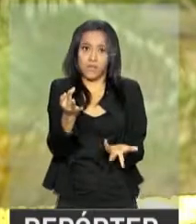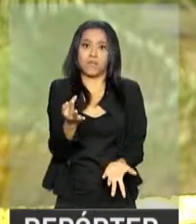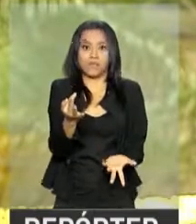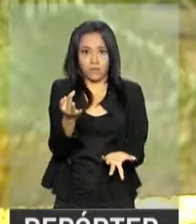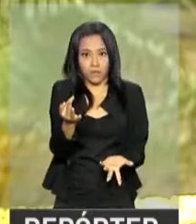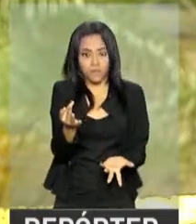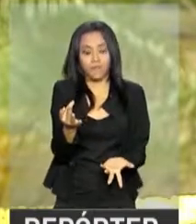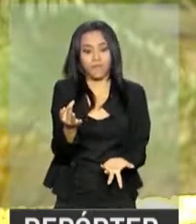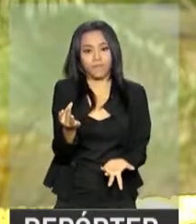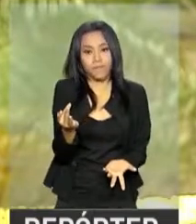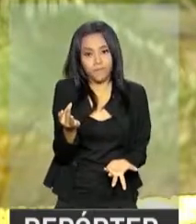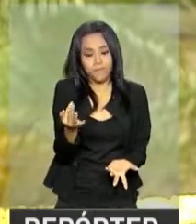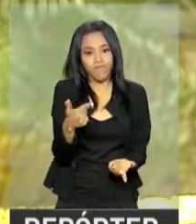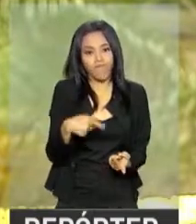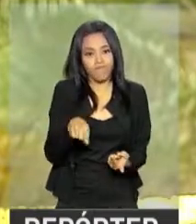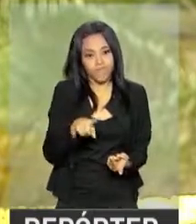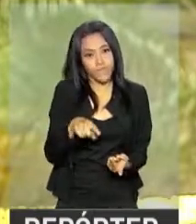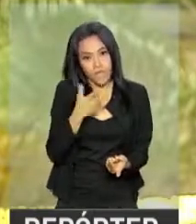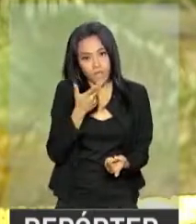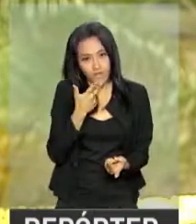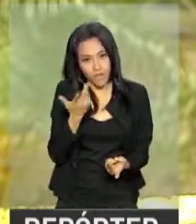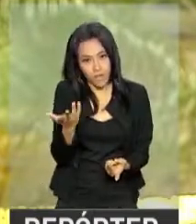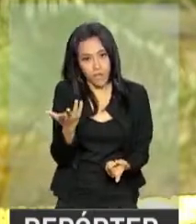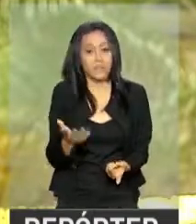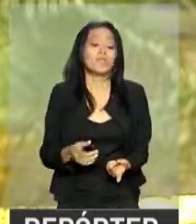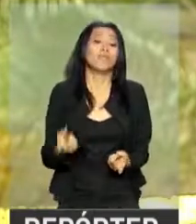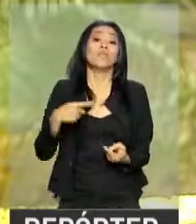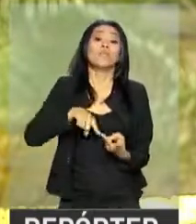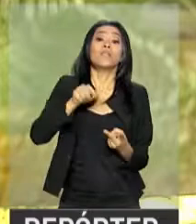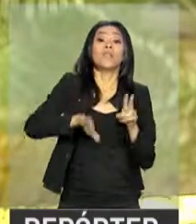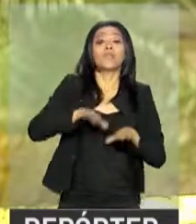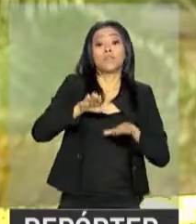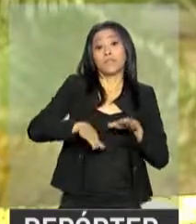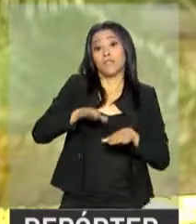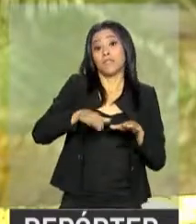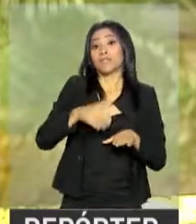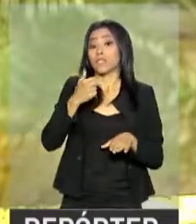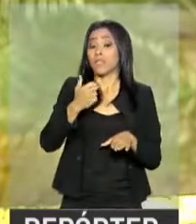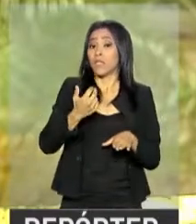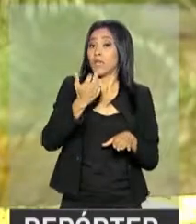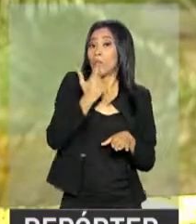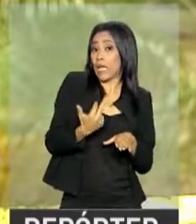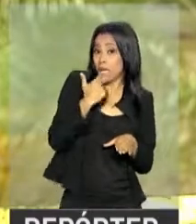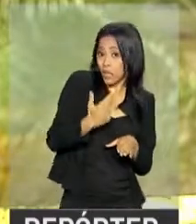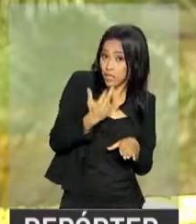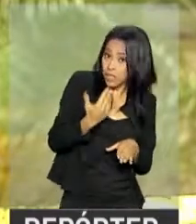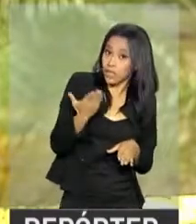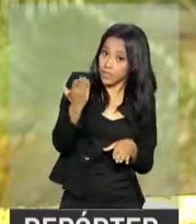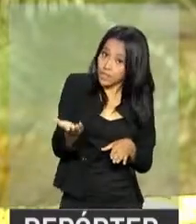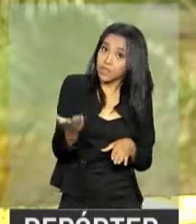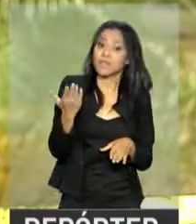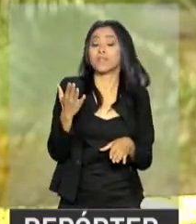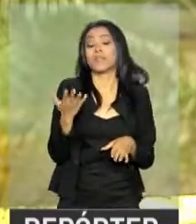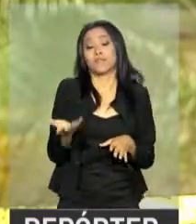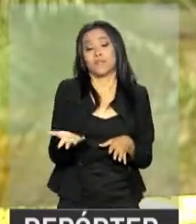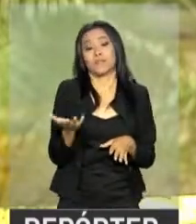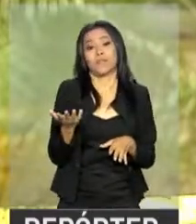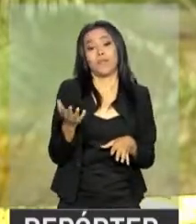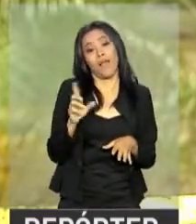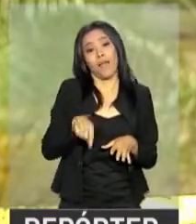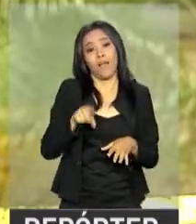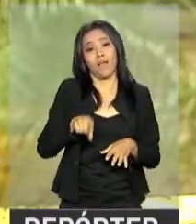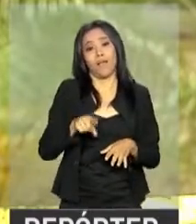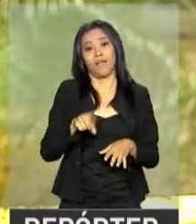colônias é francesas que hoje são francófonos e as ex colônias inglesas que hoje são anglófonas então eu acho que é